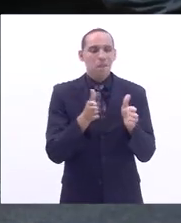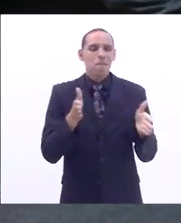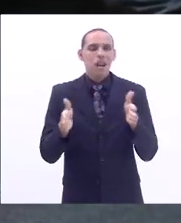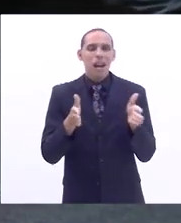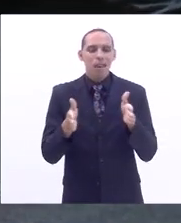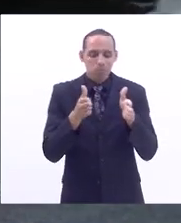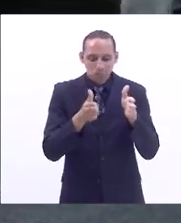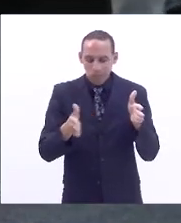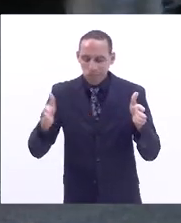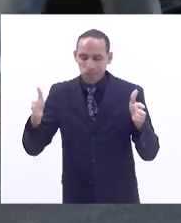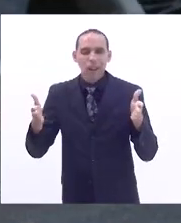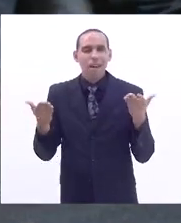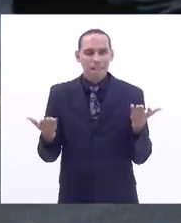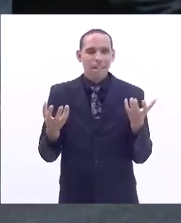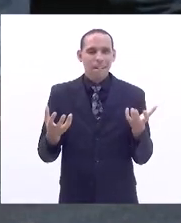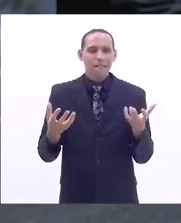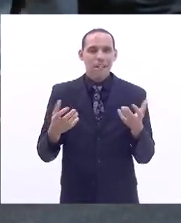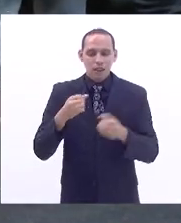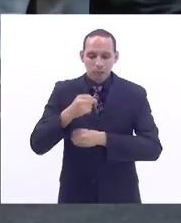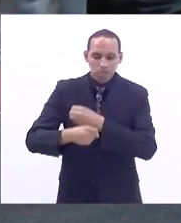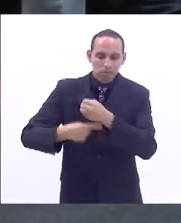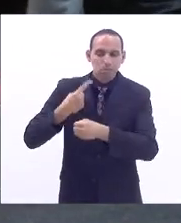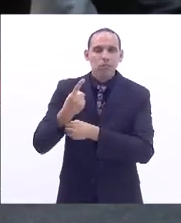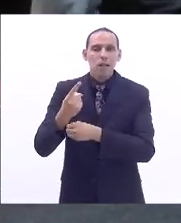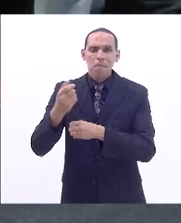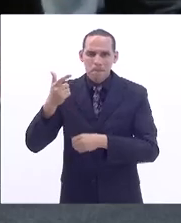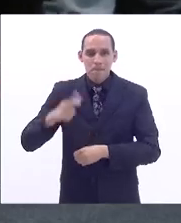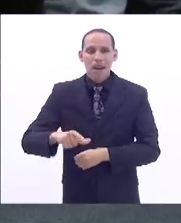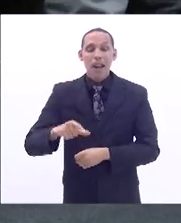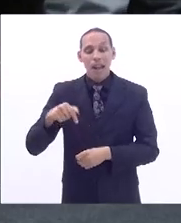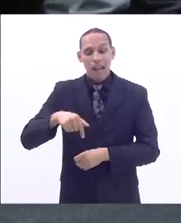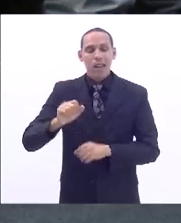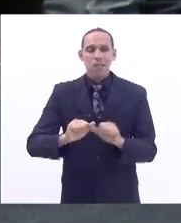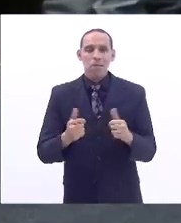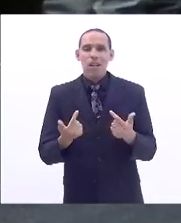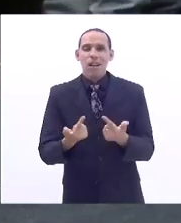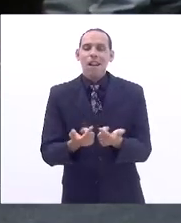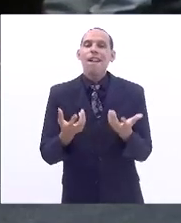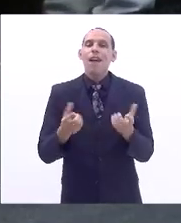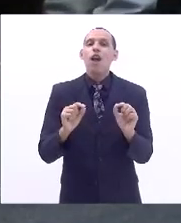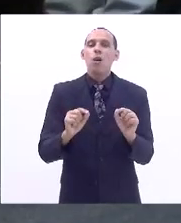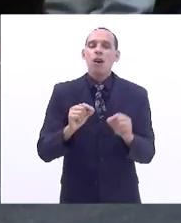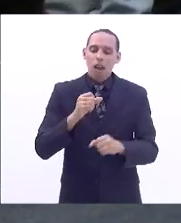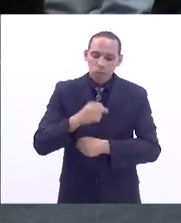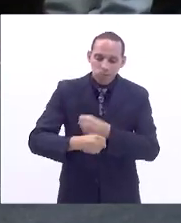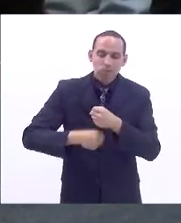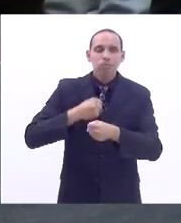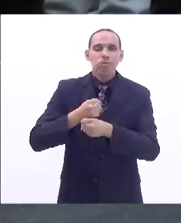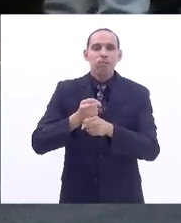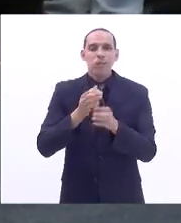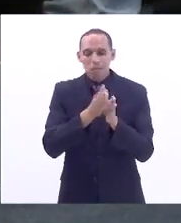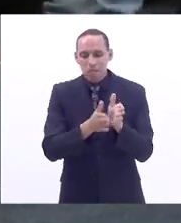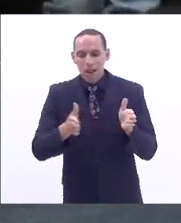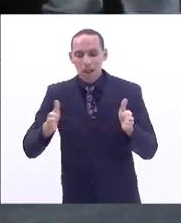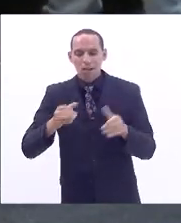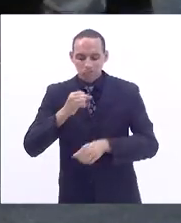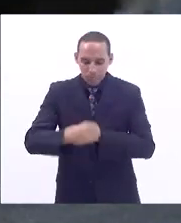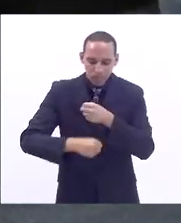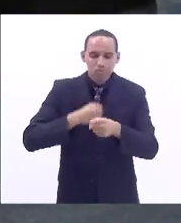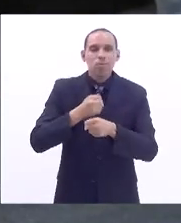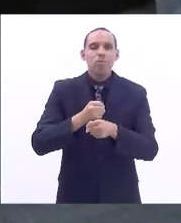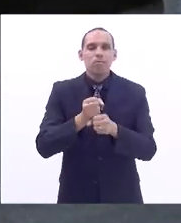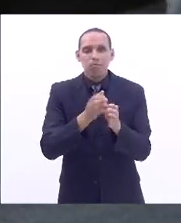mais de um ano de um determinado texto a própria casa defende que anualmente se definam os prazos em